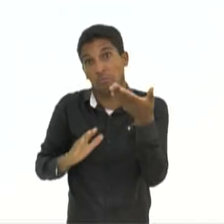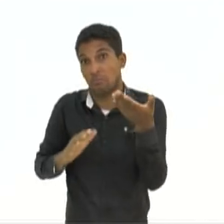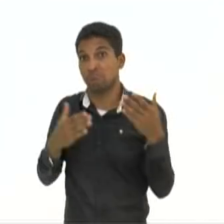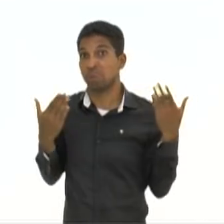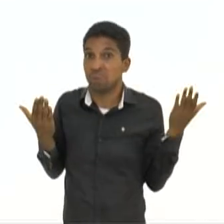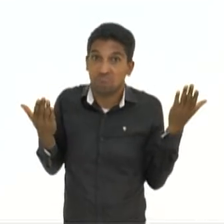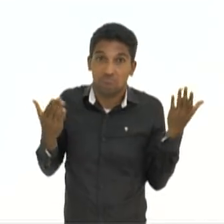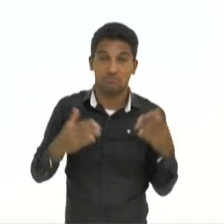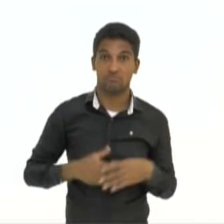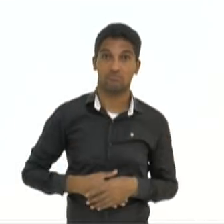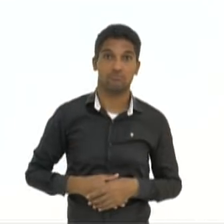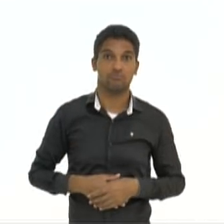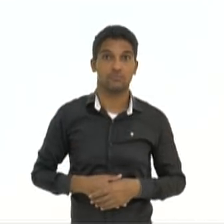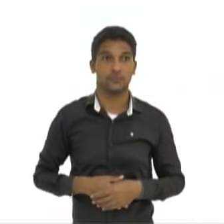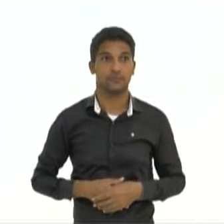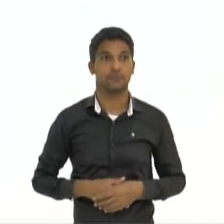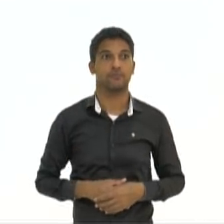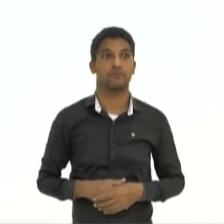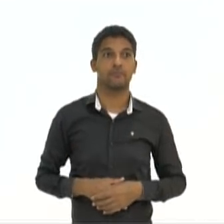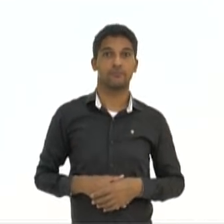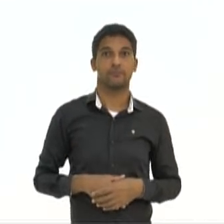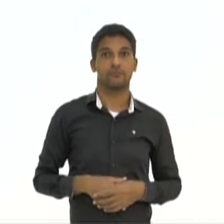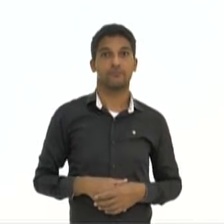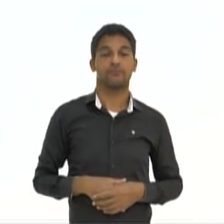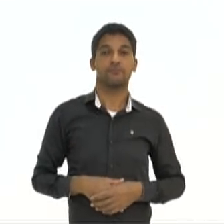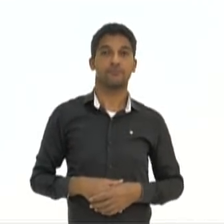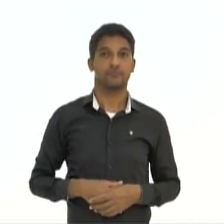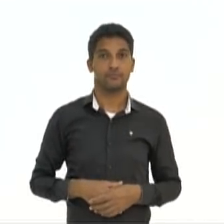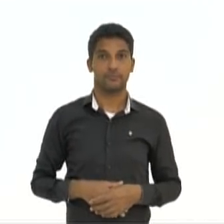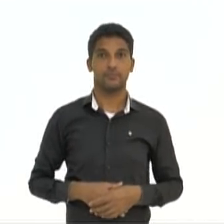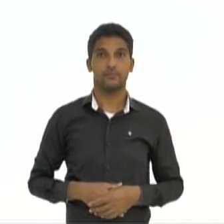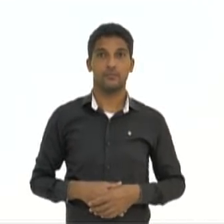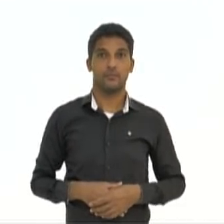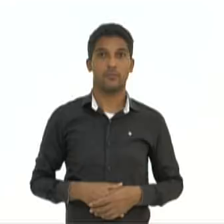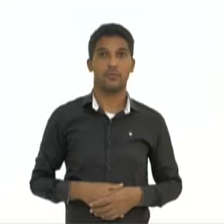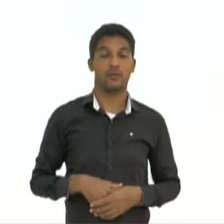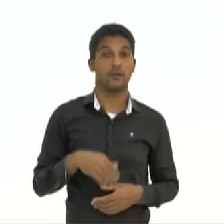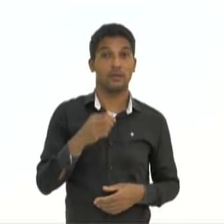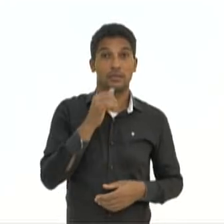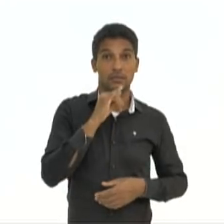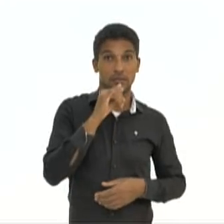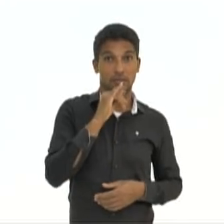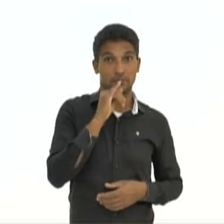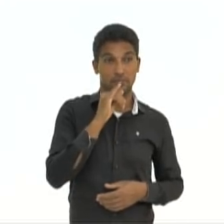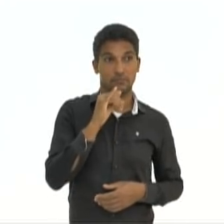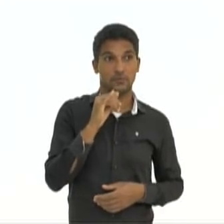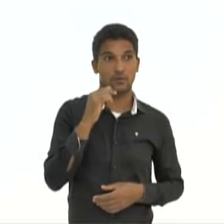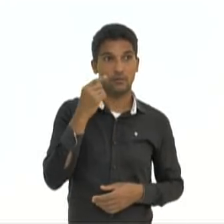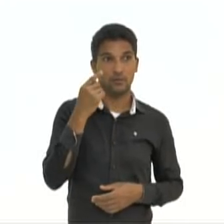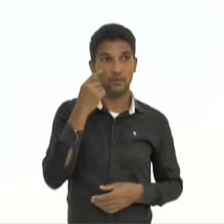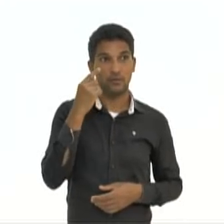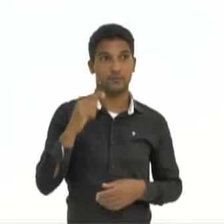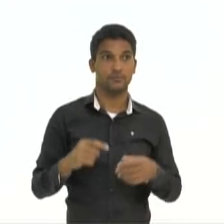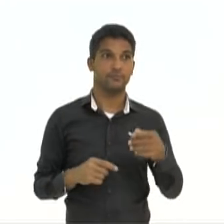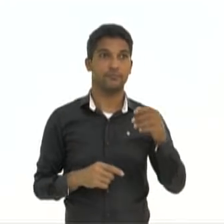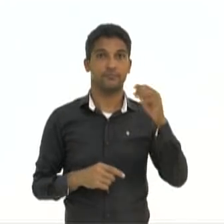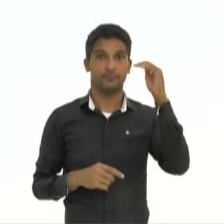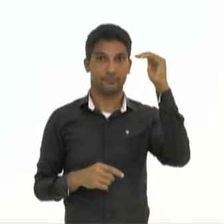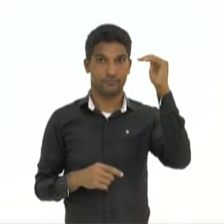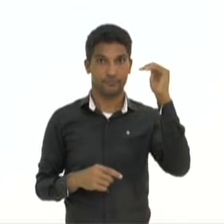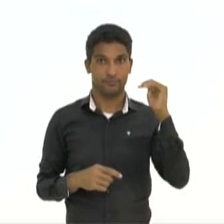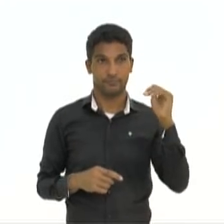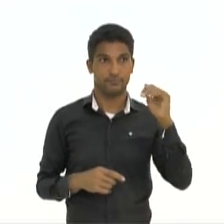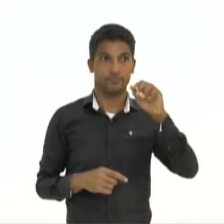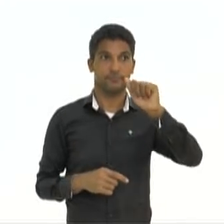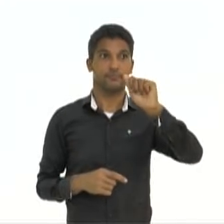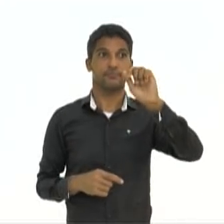quer nem pensar numa possibilidade de atividade para o dia dele, Mas pensando como alguém que tem ambição sim e que sonha com projetos